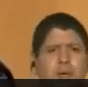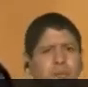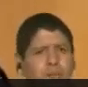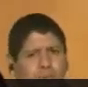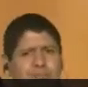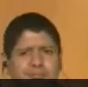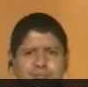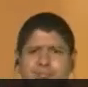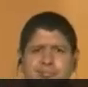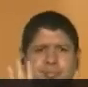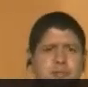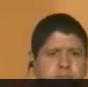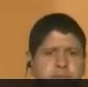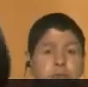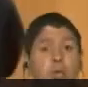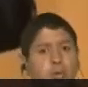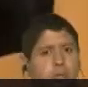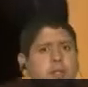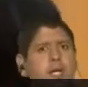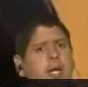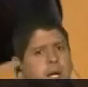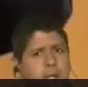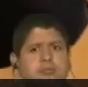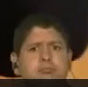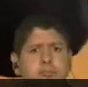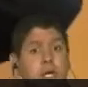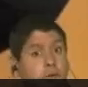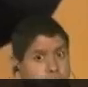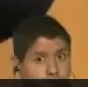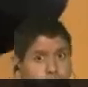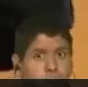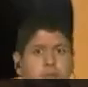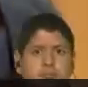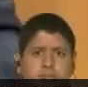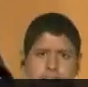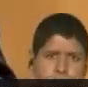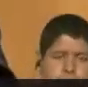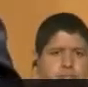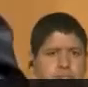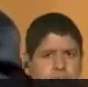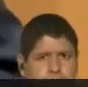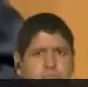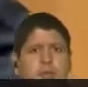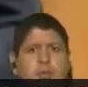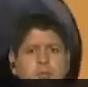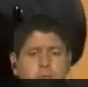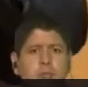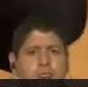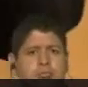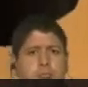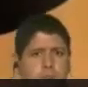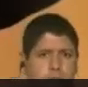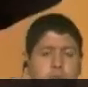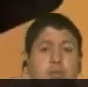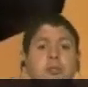Brasil. Nós tínhamos uma situação anunciada de suspensão de um benefício tributário. Esse